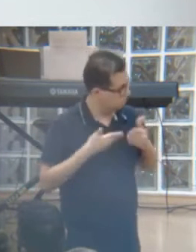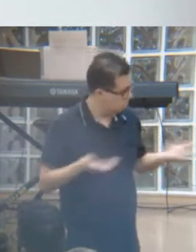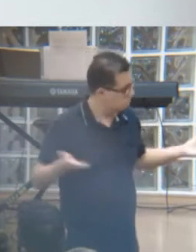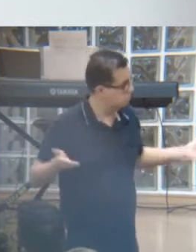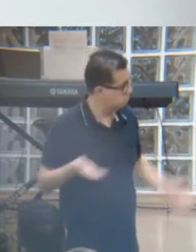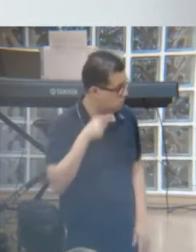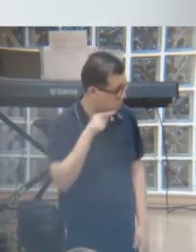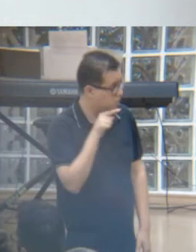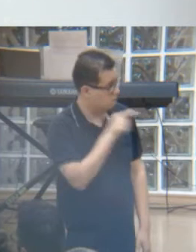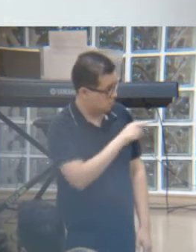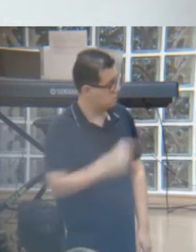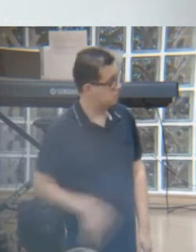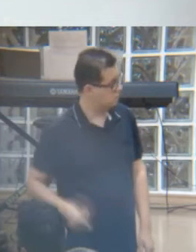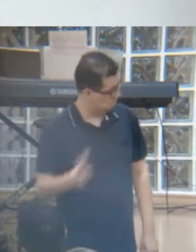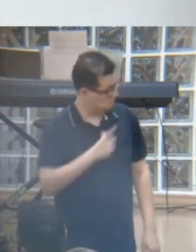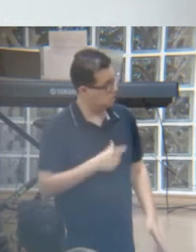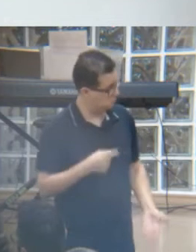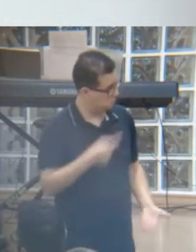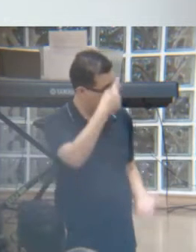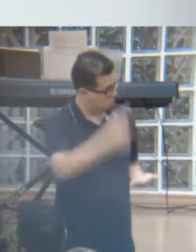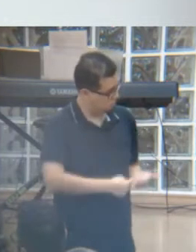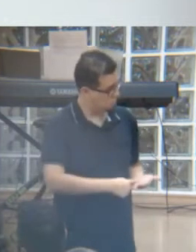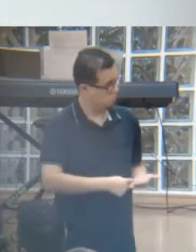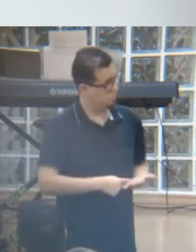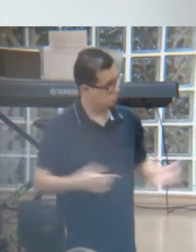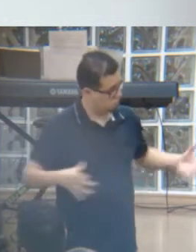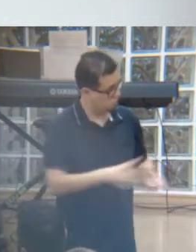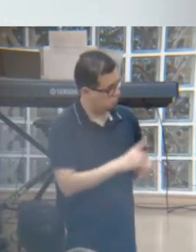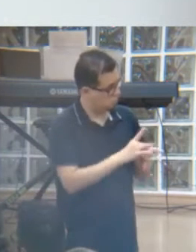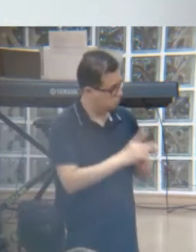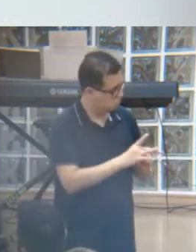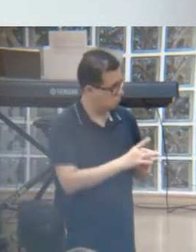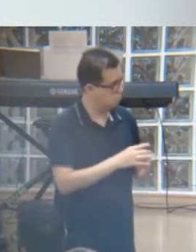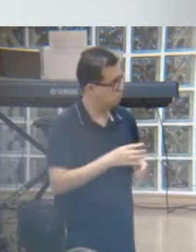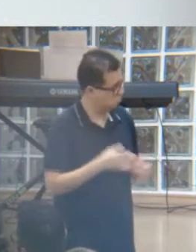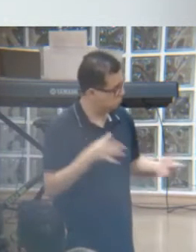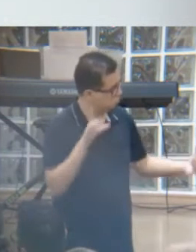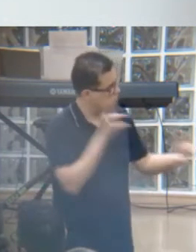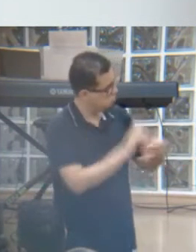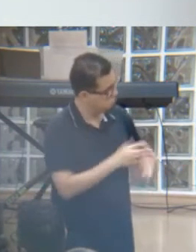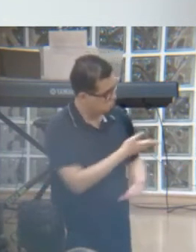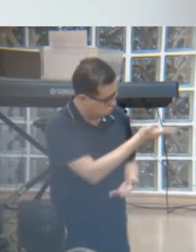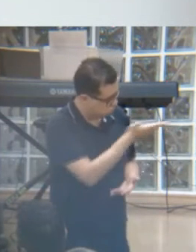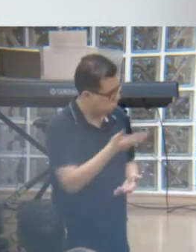têm aliança, o Deus de aliança que estabeleceu aliança com vocês,